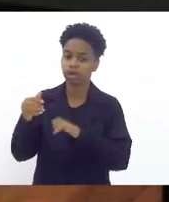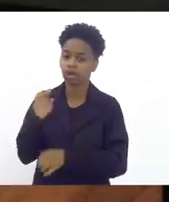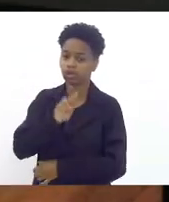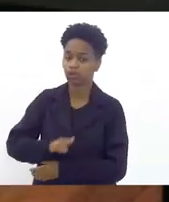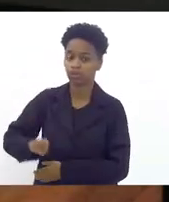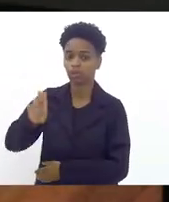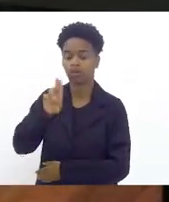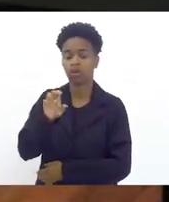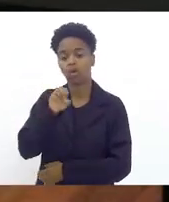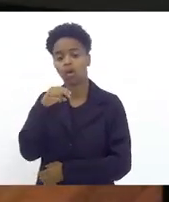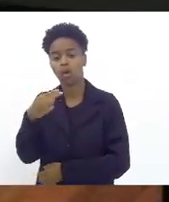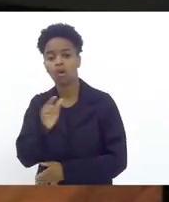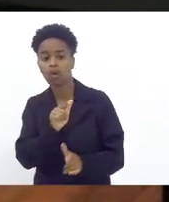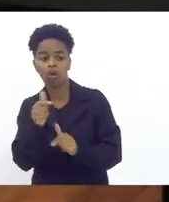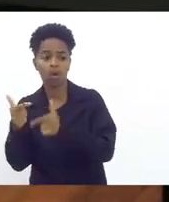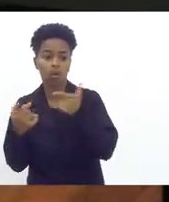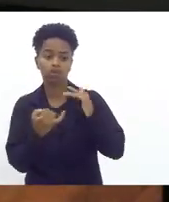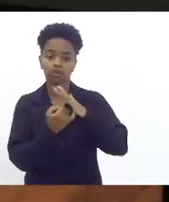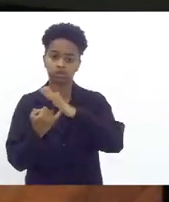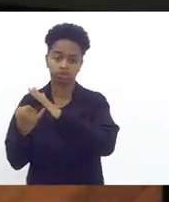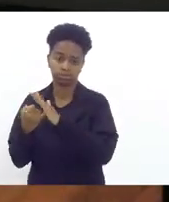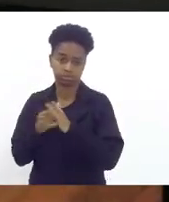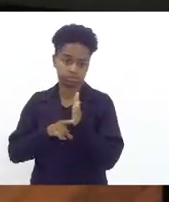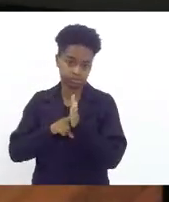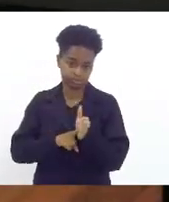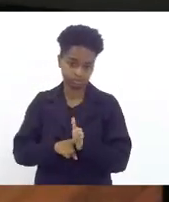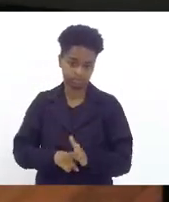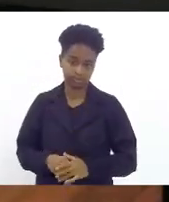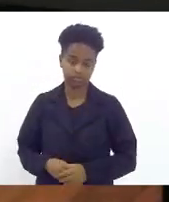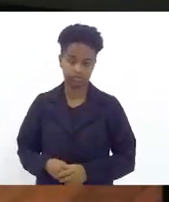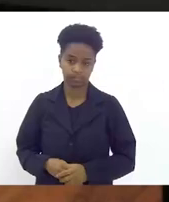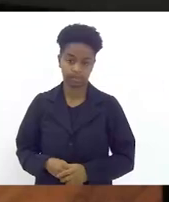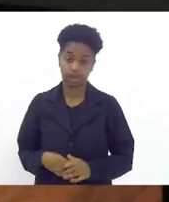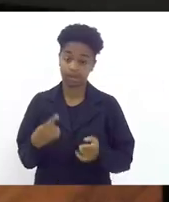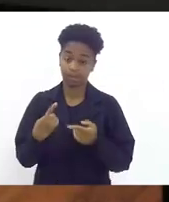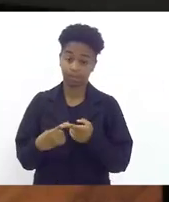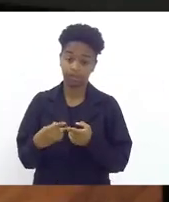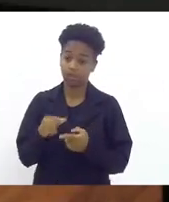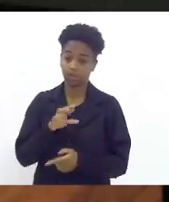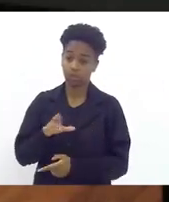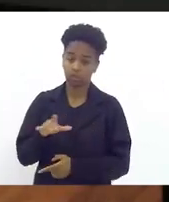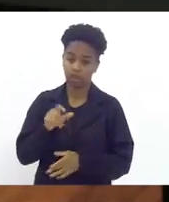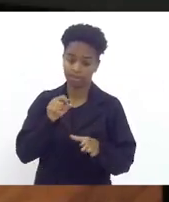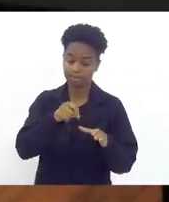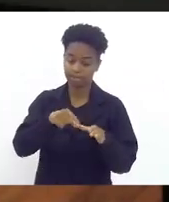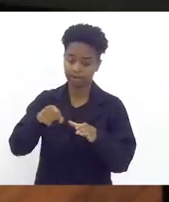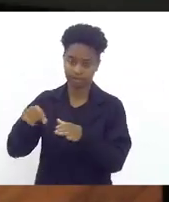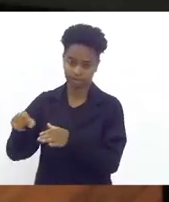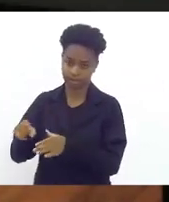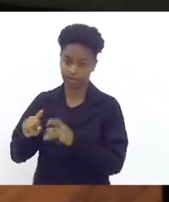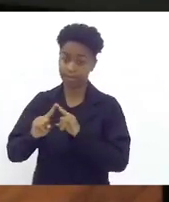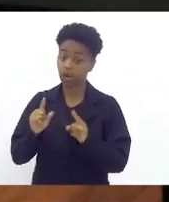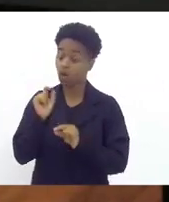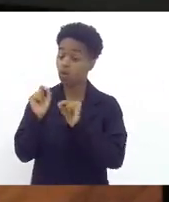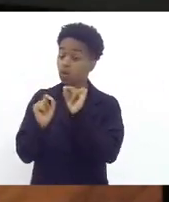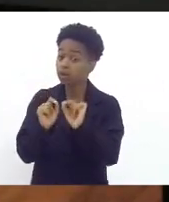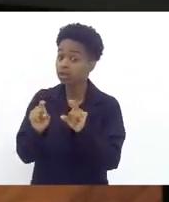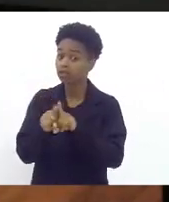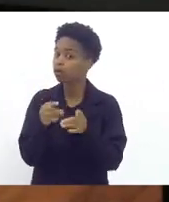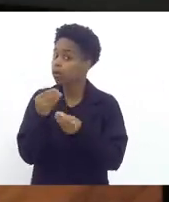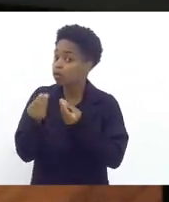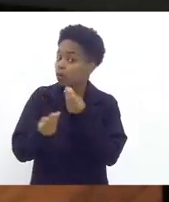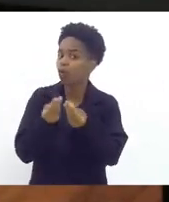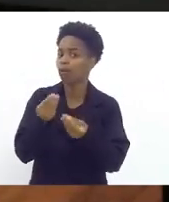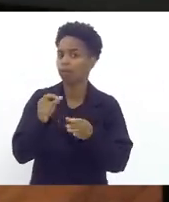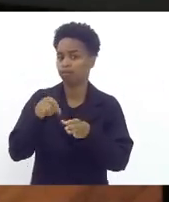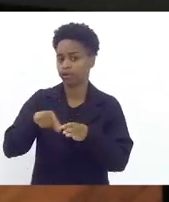ou para outros instituições de pesquisa porque não é só plantar mas é o que e como plantar